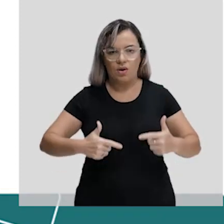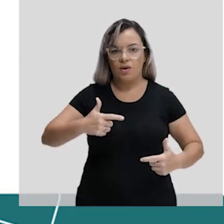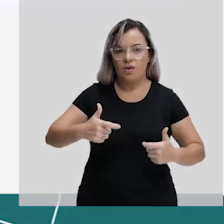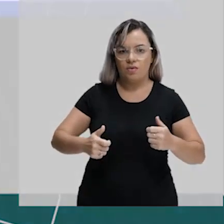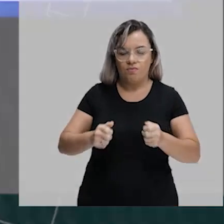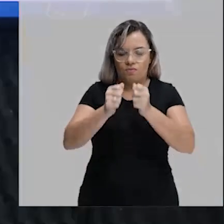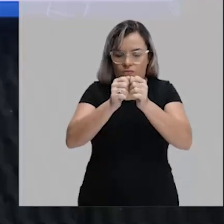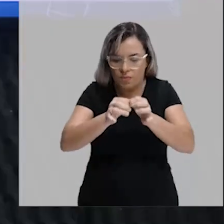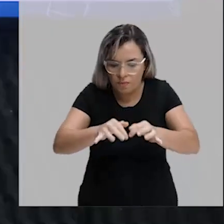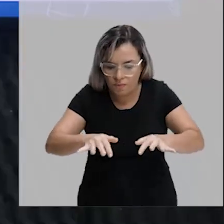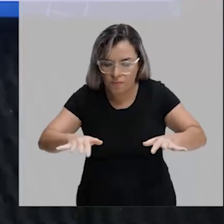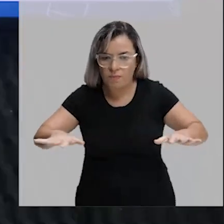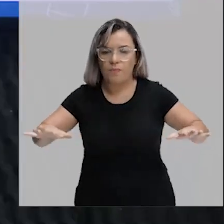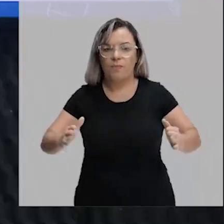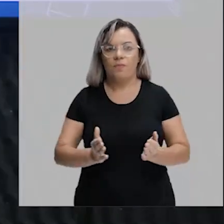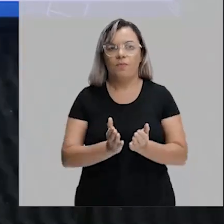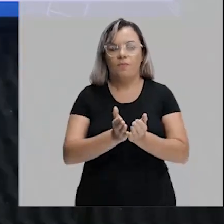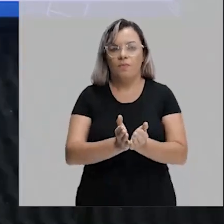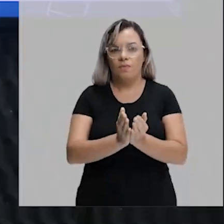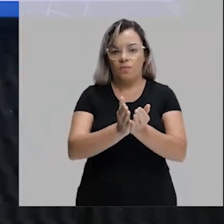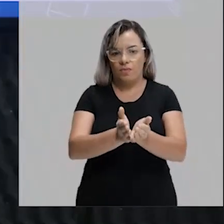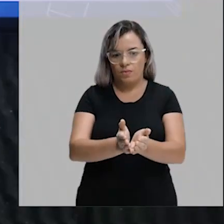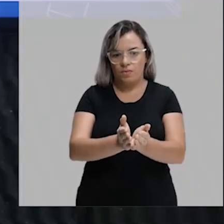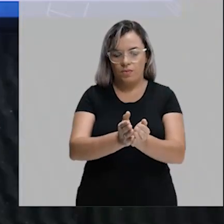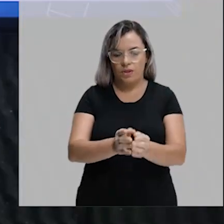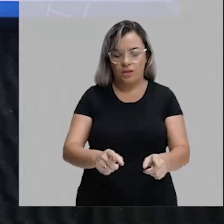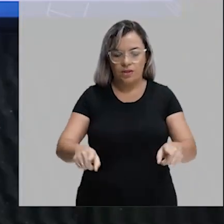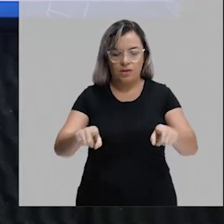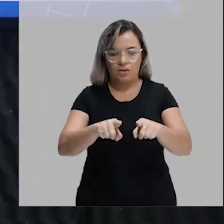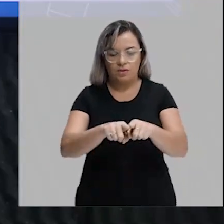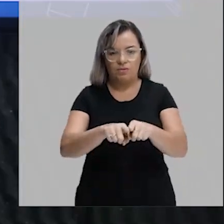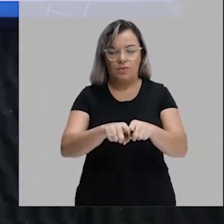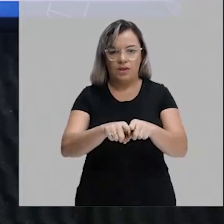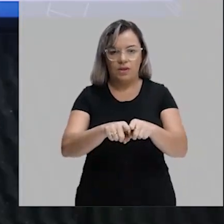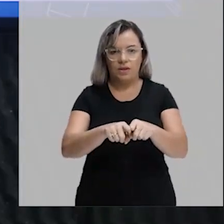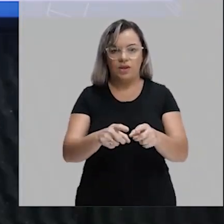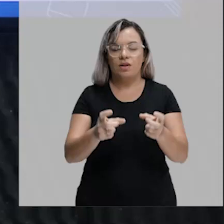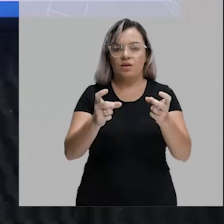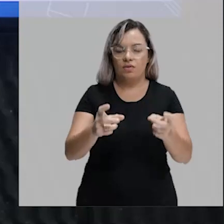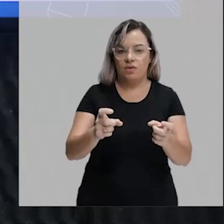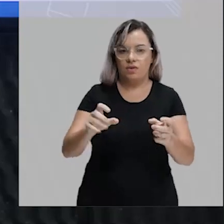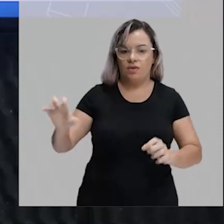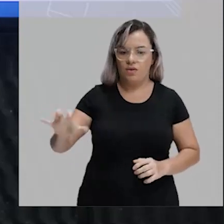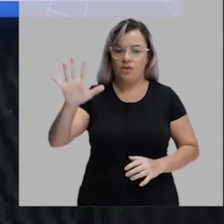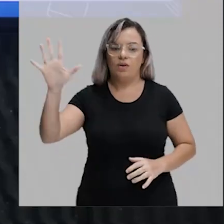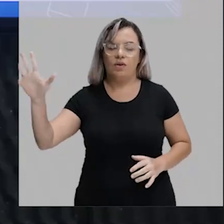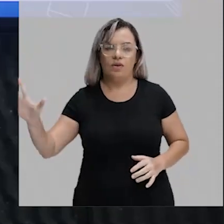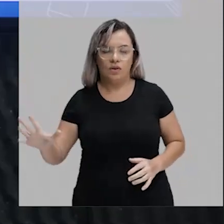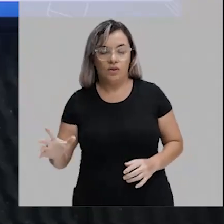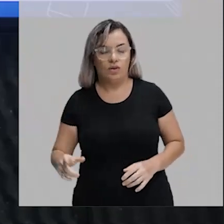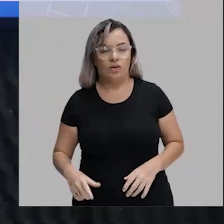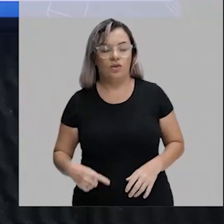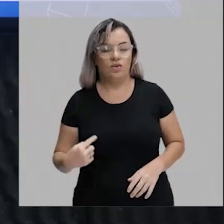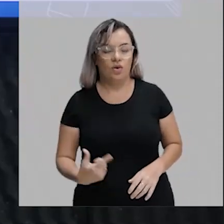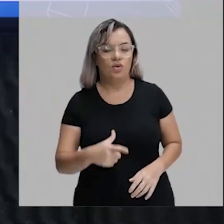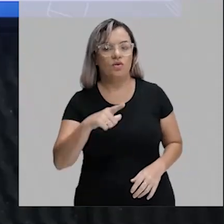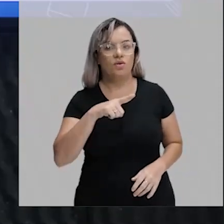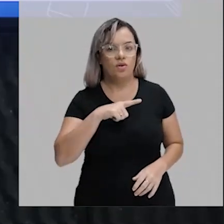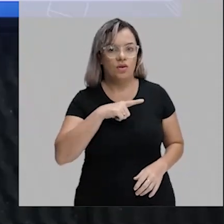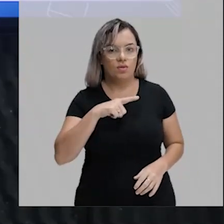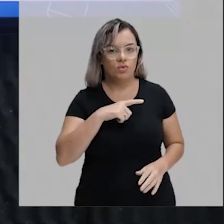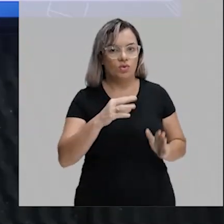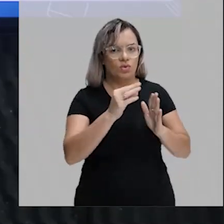expansão marítima e comercial europeia. Nós temos uma aula que eu sugiro que vocês dêem uma